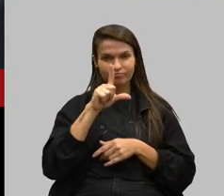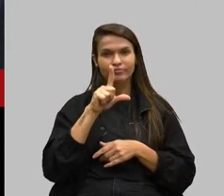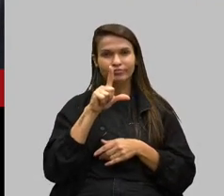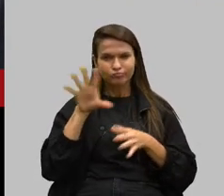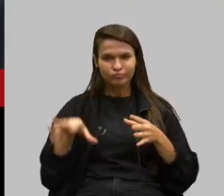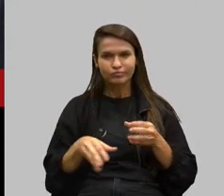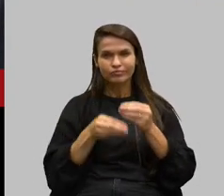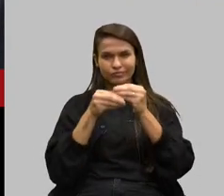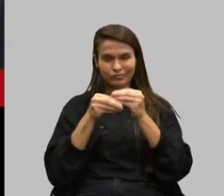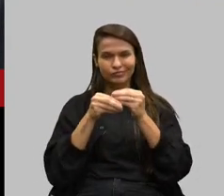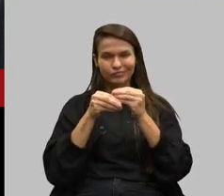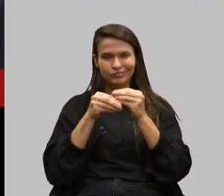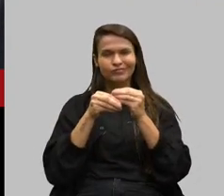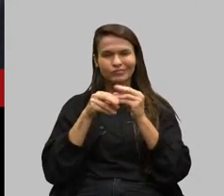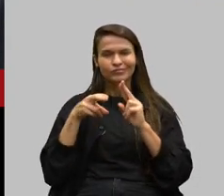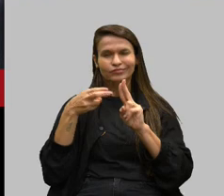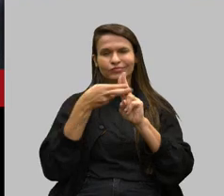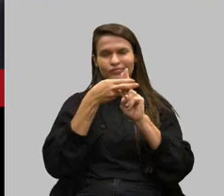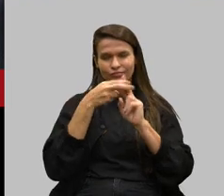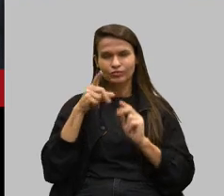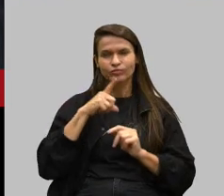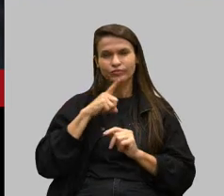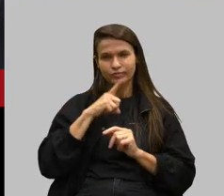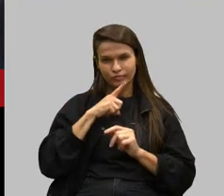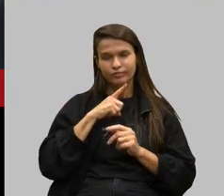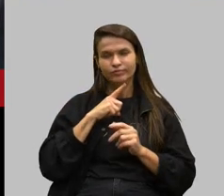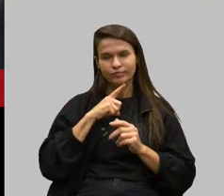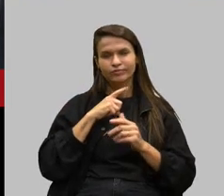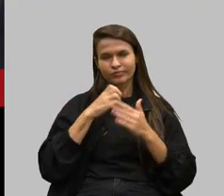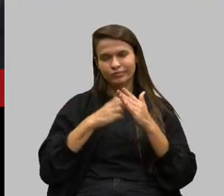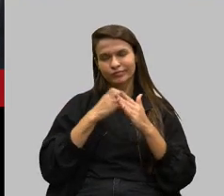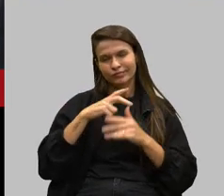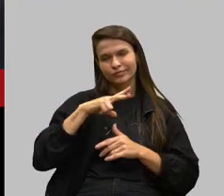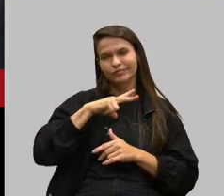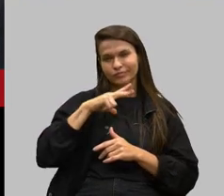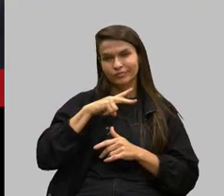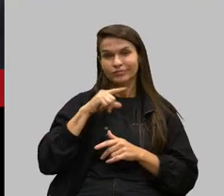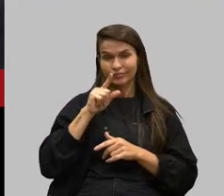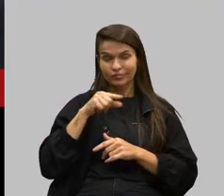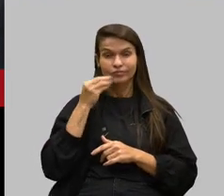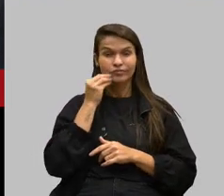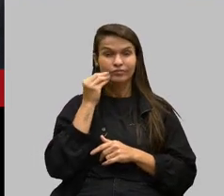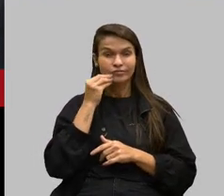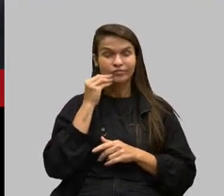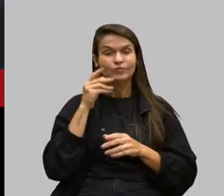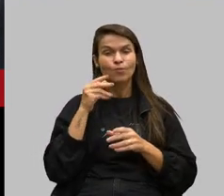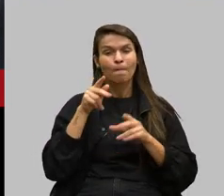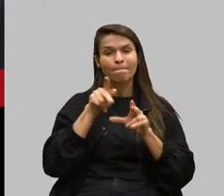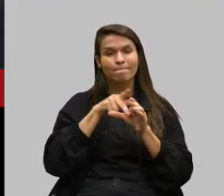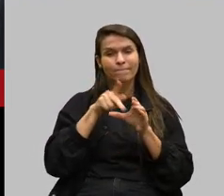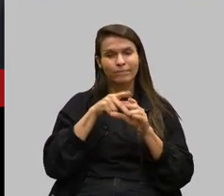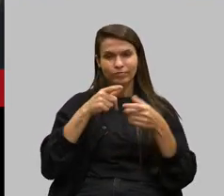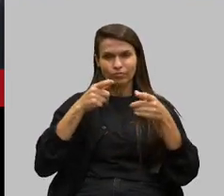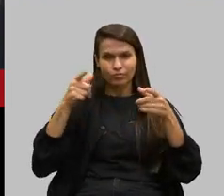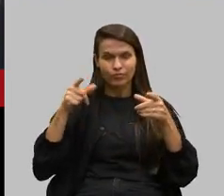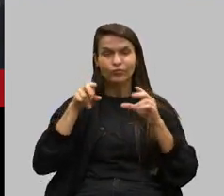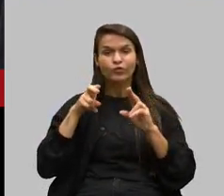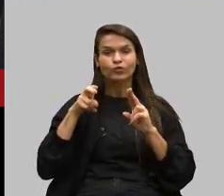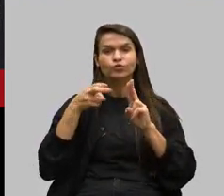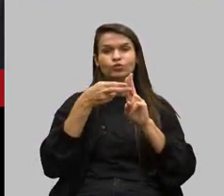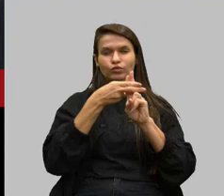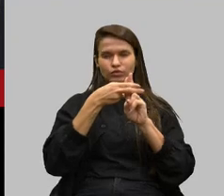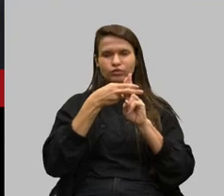SUS O que há já na iniciativa privada que é o teste do pezinho ampliado do SUS identificavam só seis